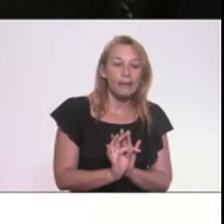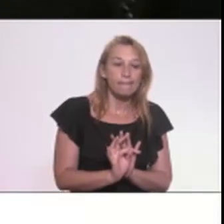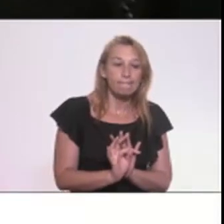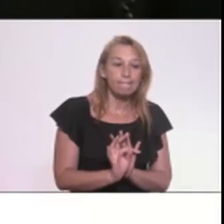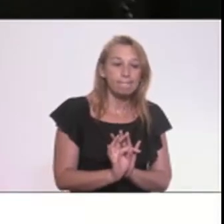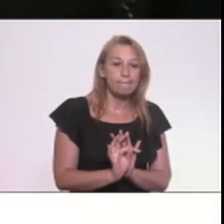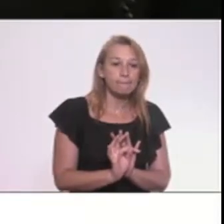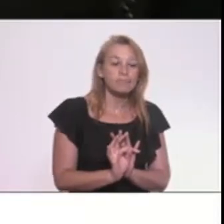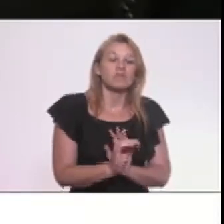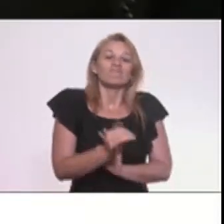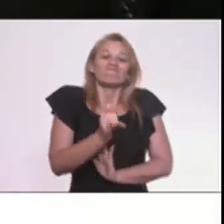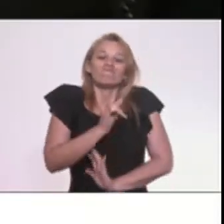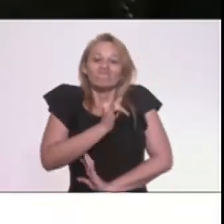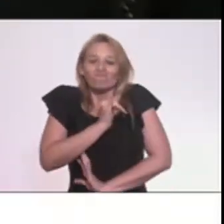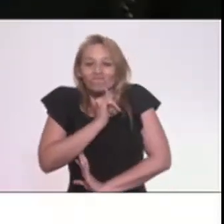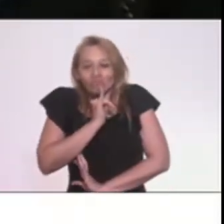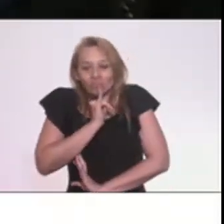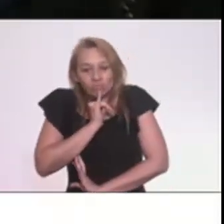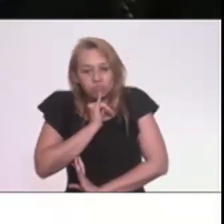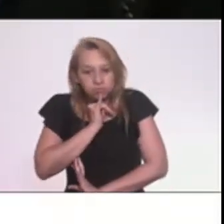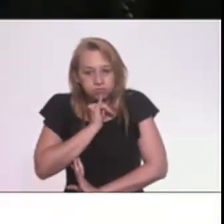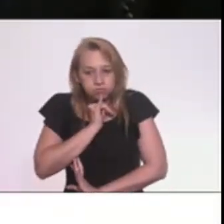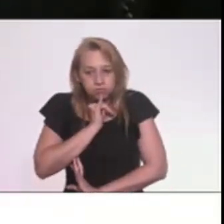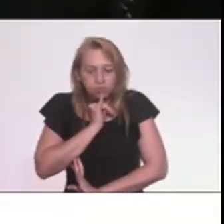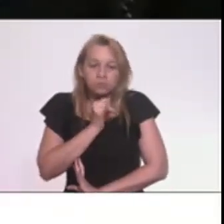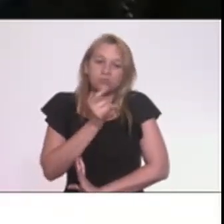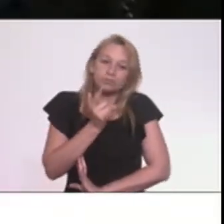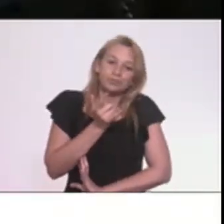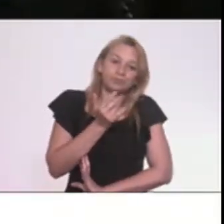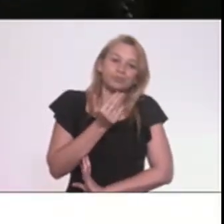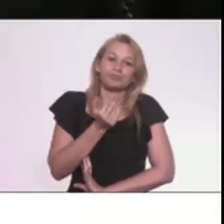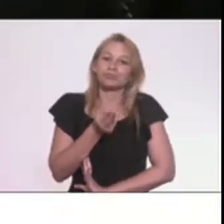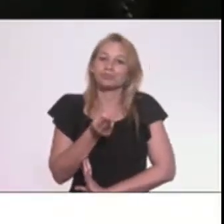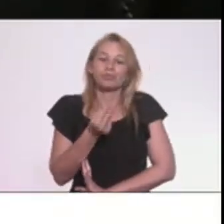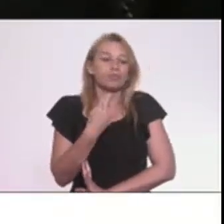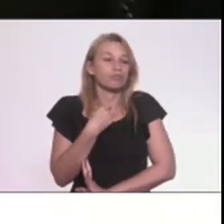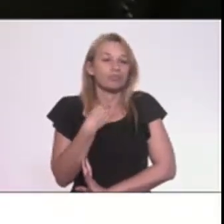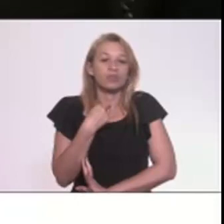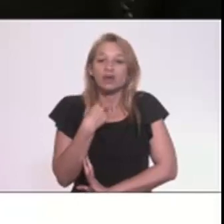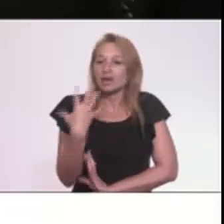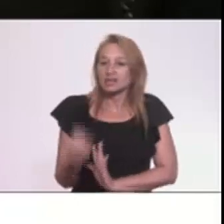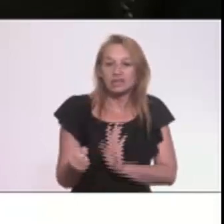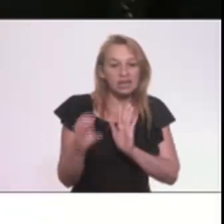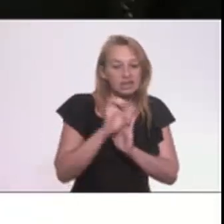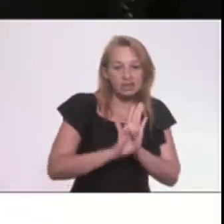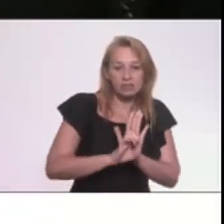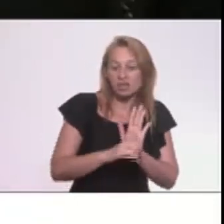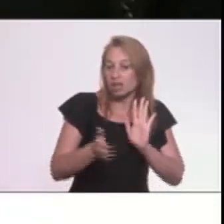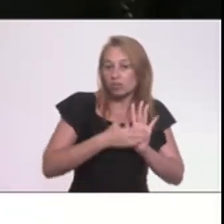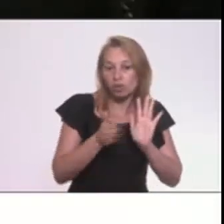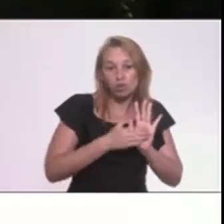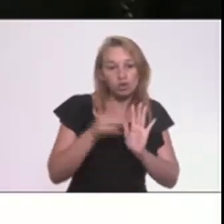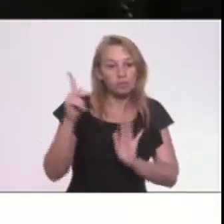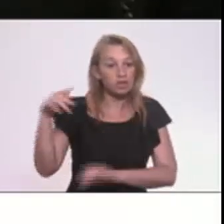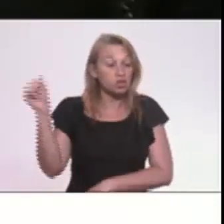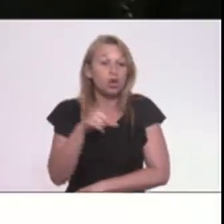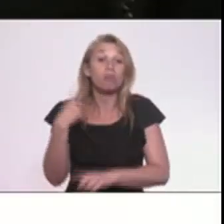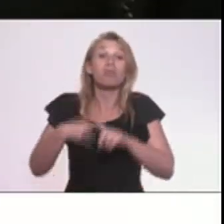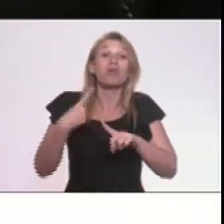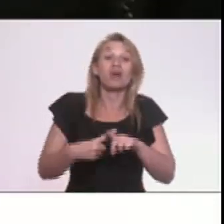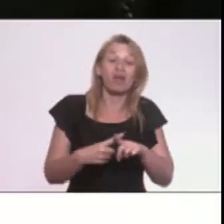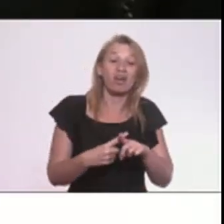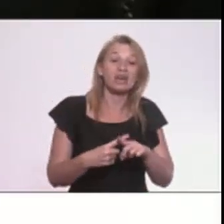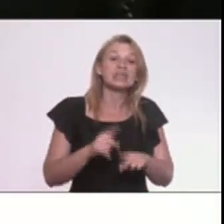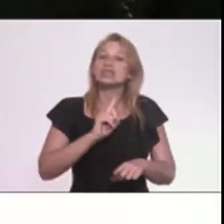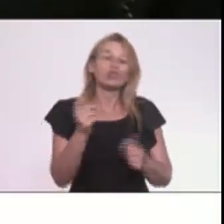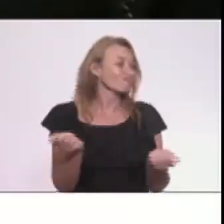que, infelizmente, né, a gente não pode acatar esse tipo de emenda proposta pelo PSOL, porque